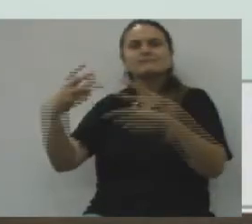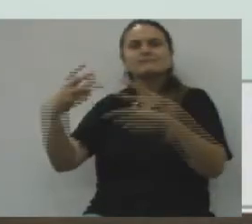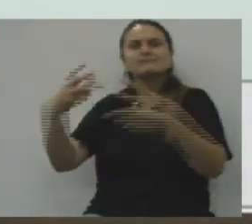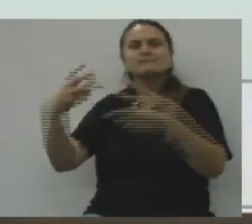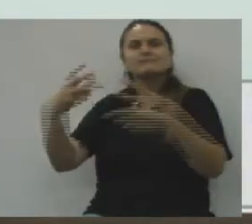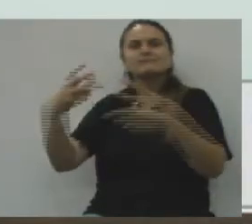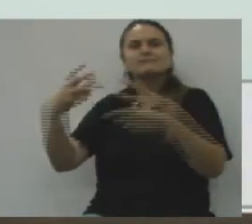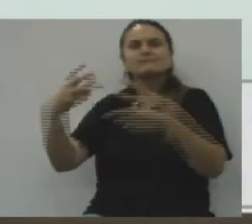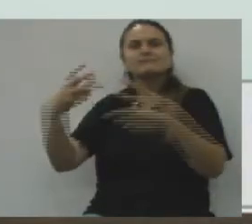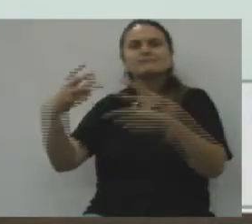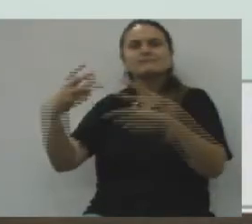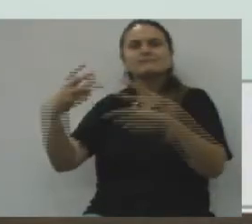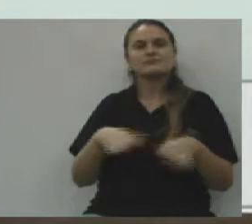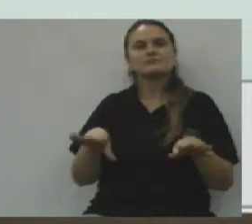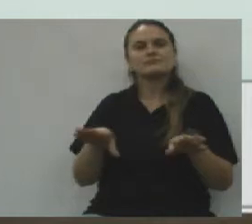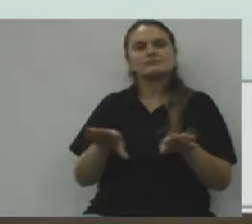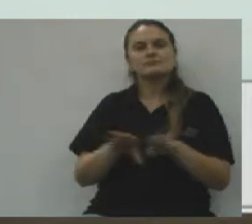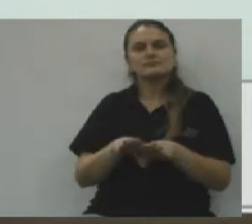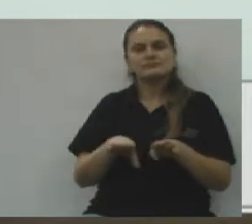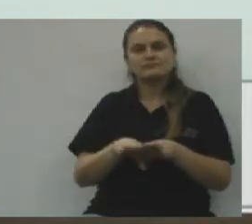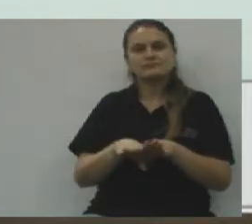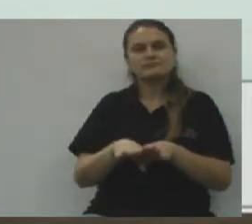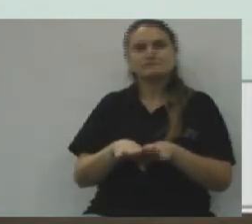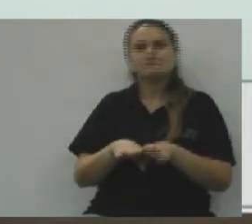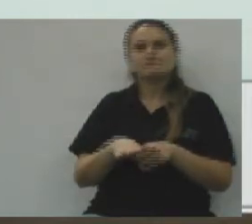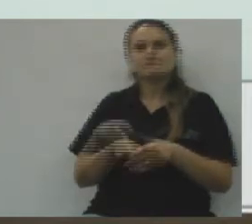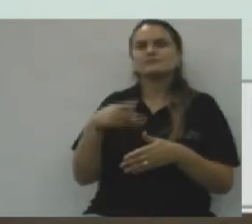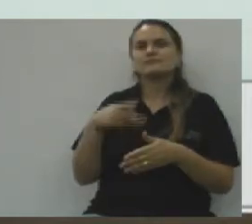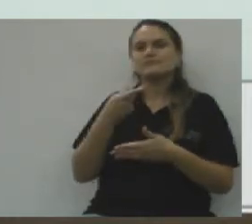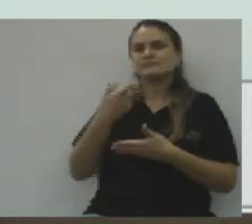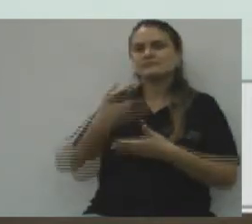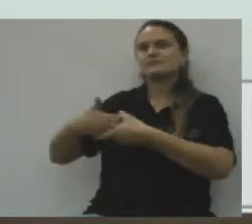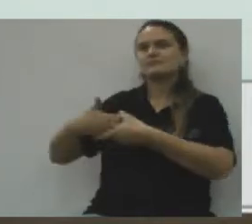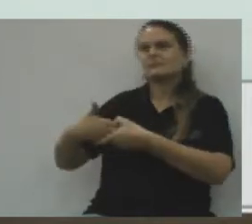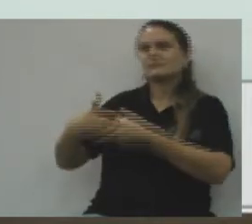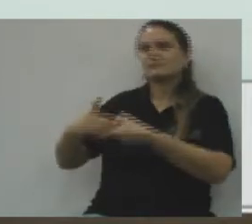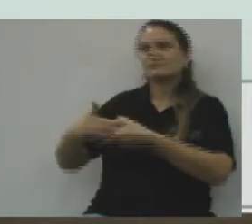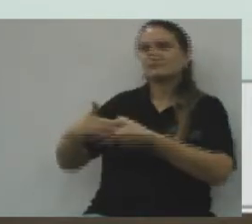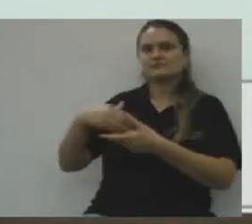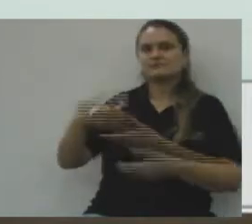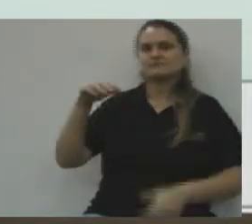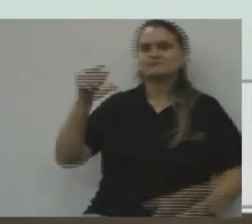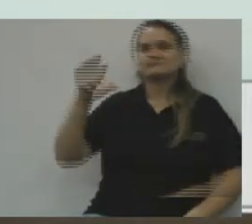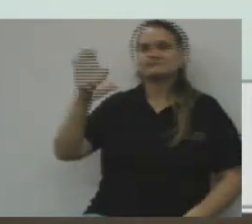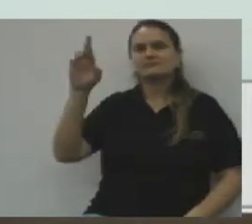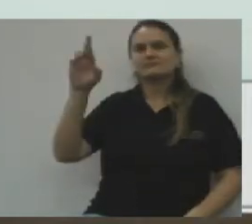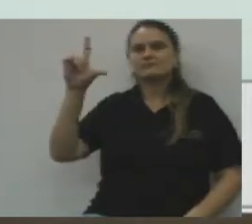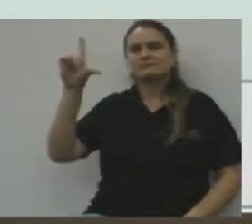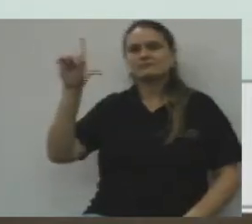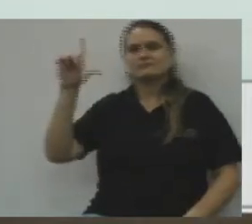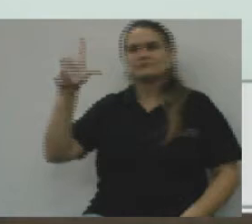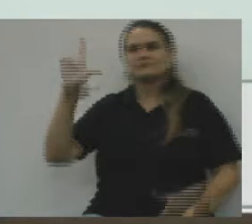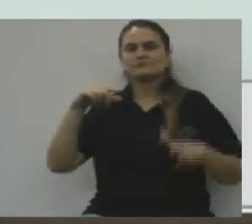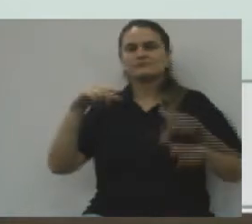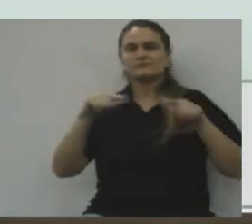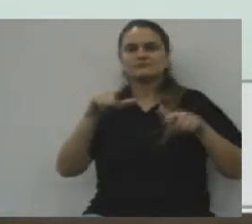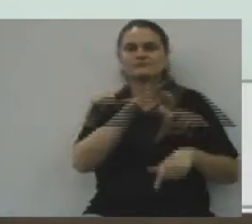evadidos. Vou permitir aqui cumprimentar o Erlon, da Patrulha Escolar, que está aqui